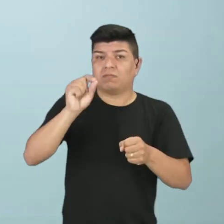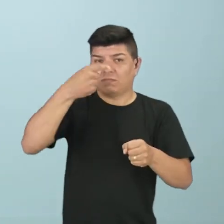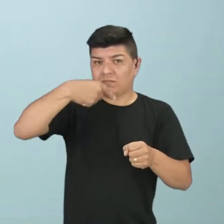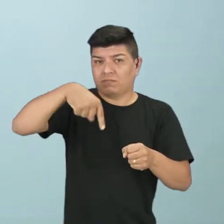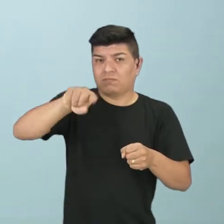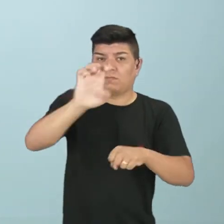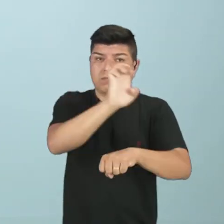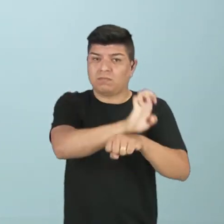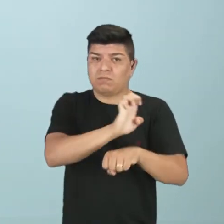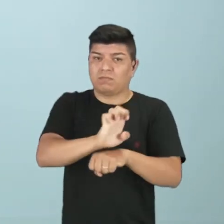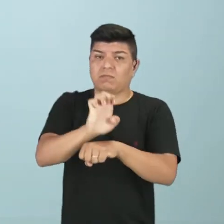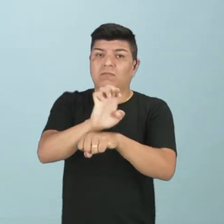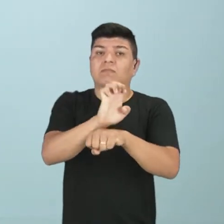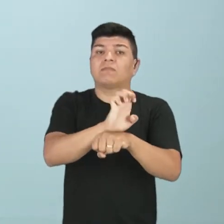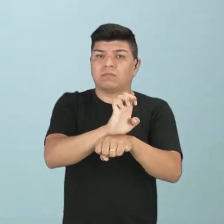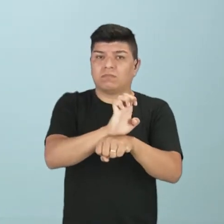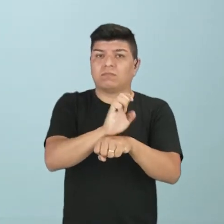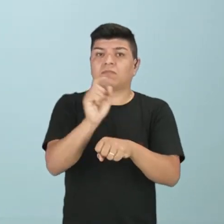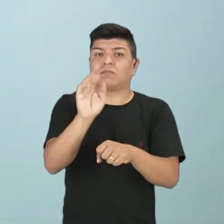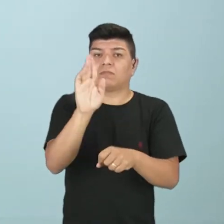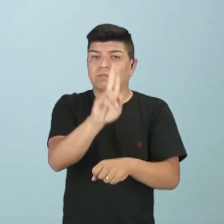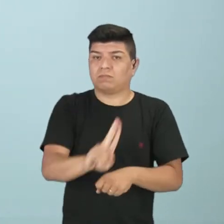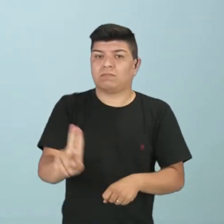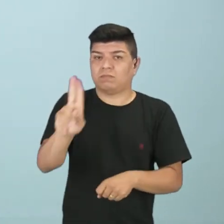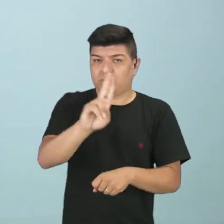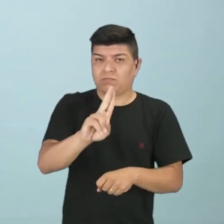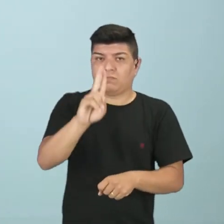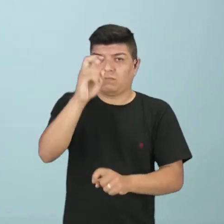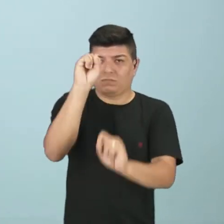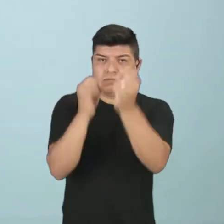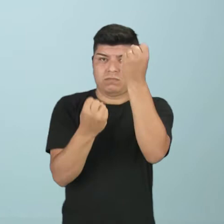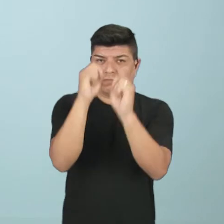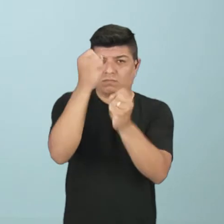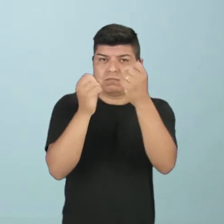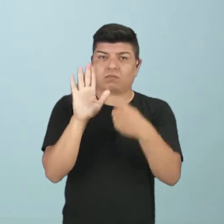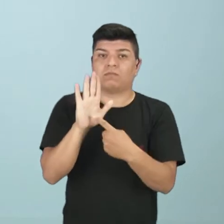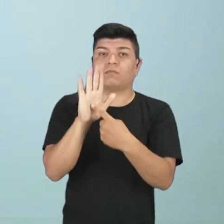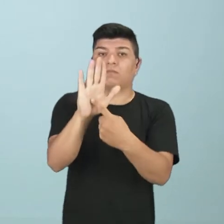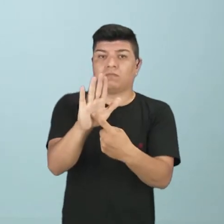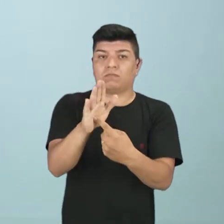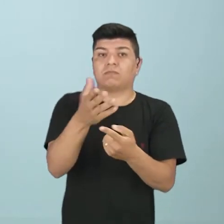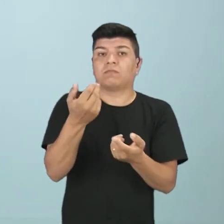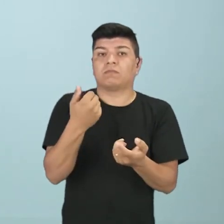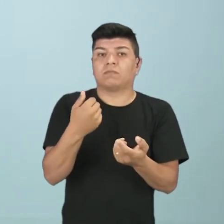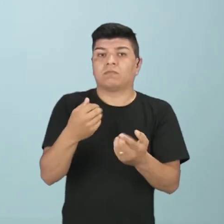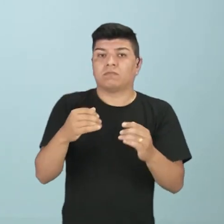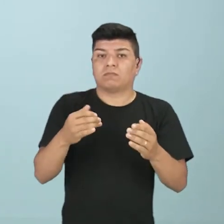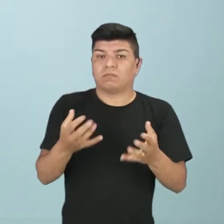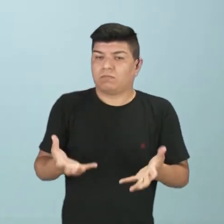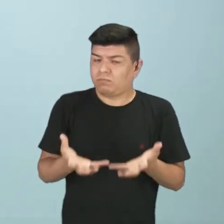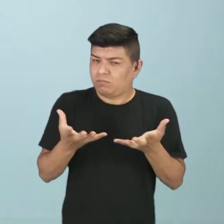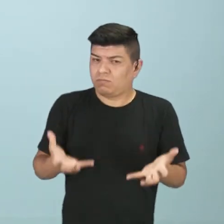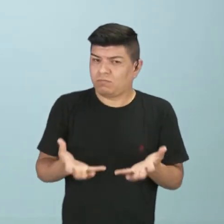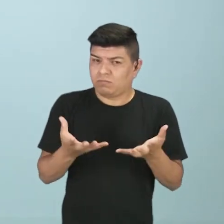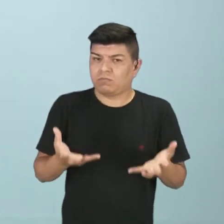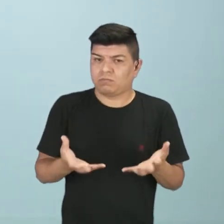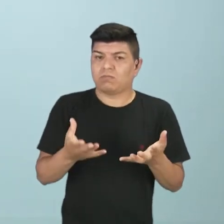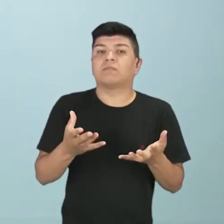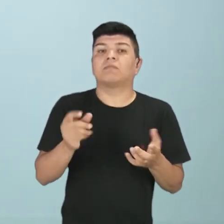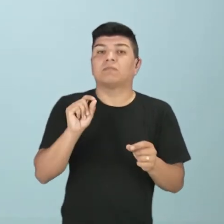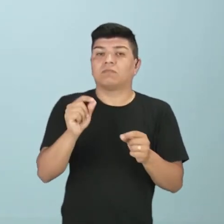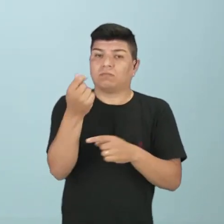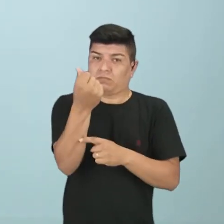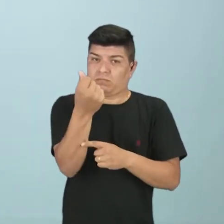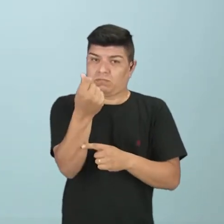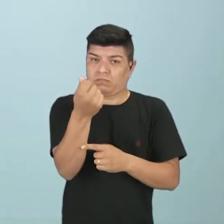irem para os seus estados para poderem implantar suas indústrias, oferecendo incentivos fiscais. O terreno, dinheiro